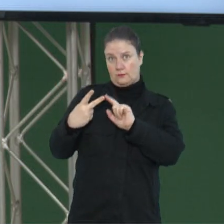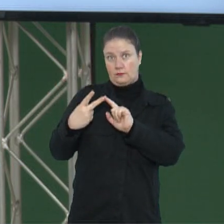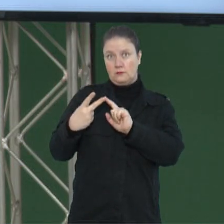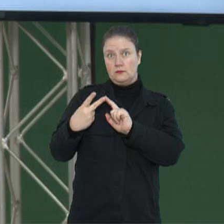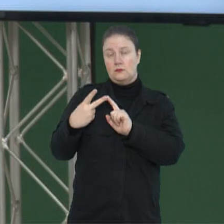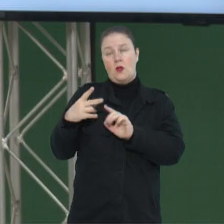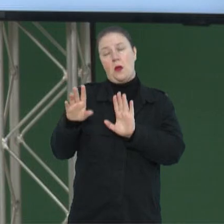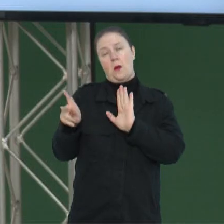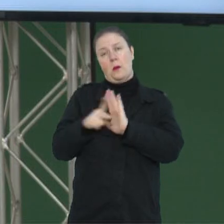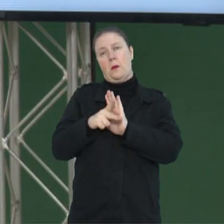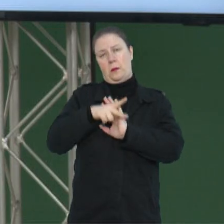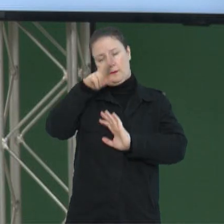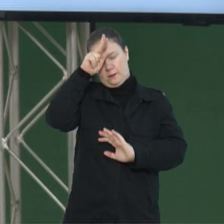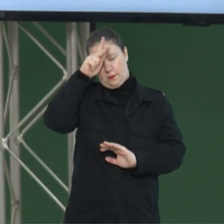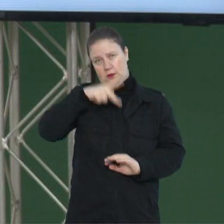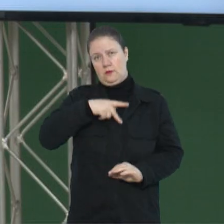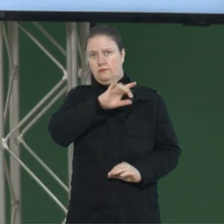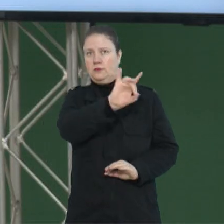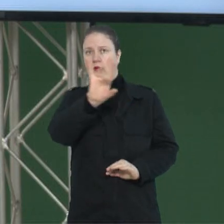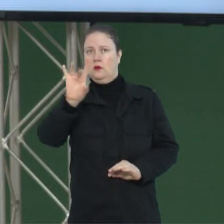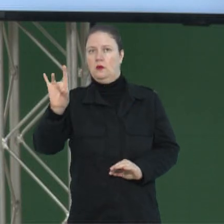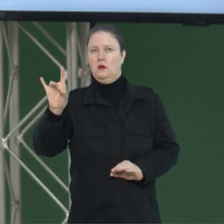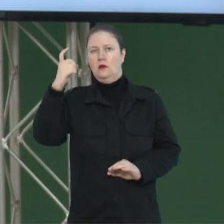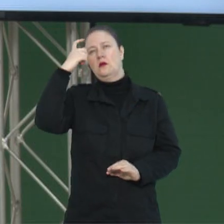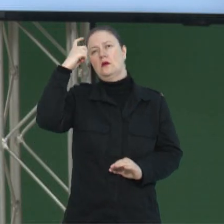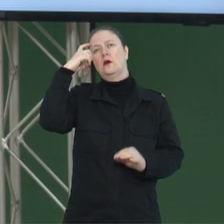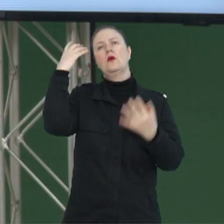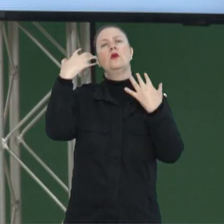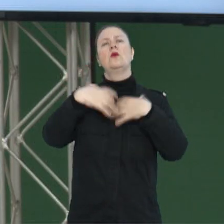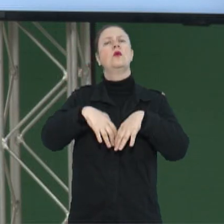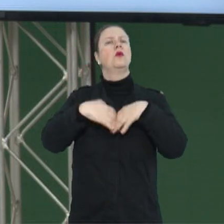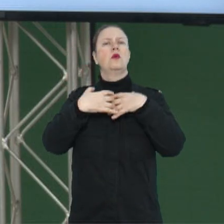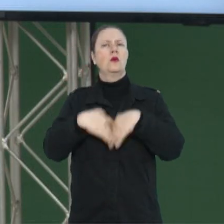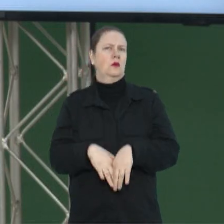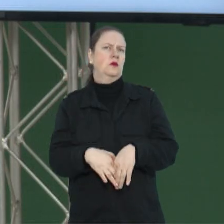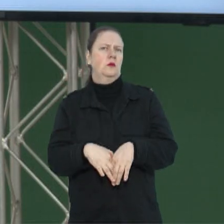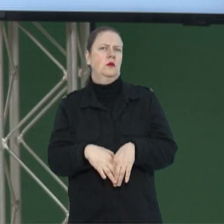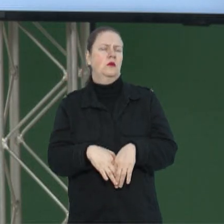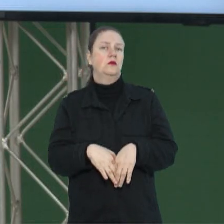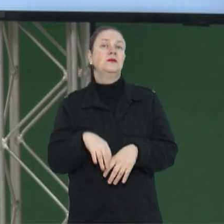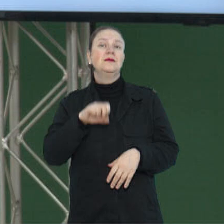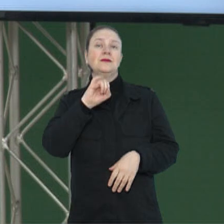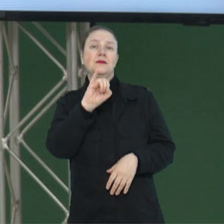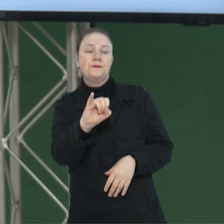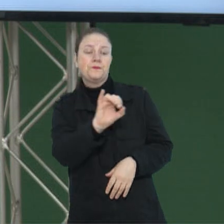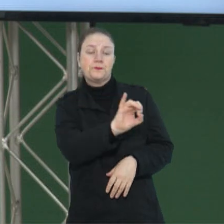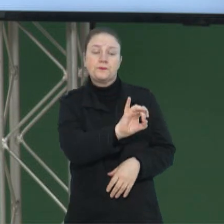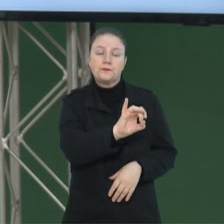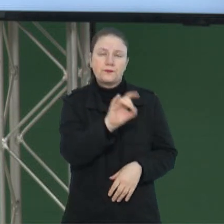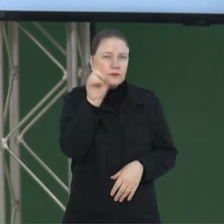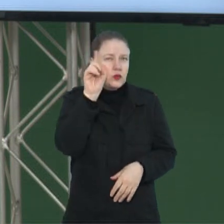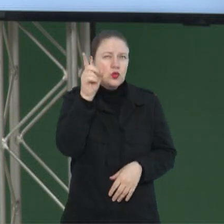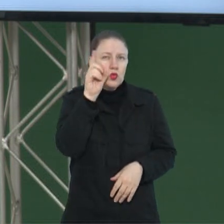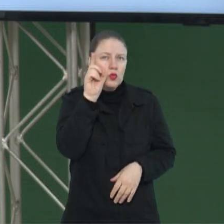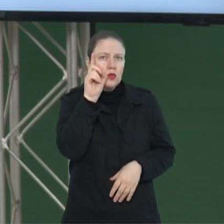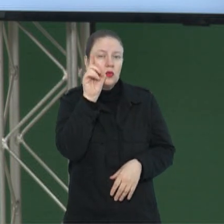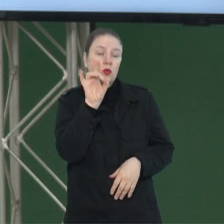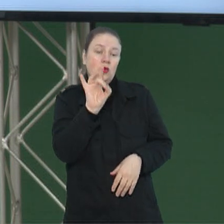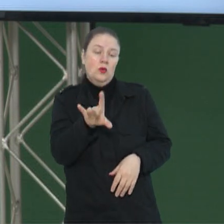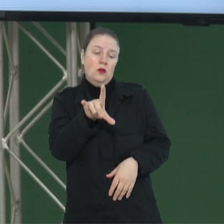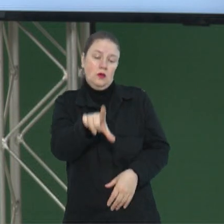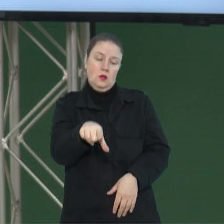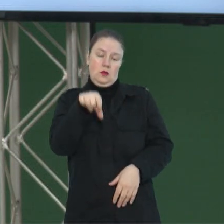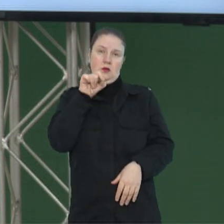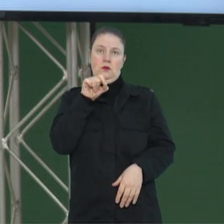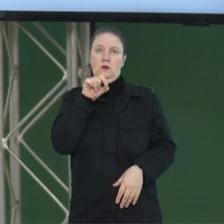mais pessoal, e aqui o que importa justamente é a reflexão sobre esse tema, tá? Se você no seu dia a dia realmente está apenas escolhendo as